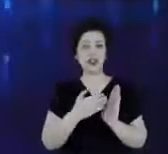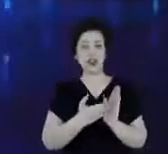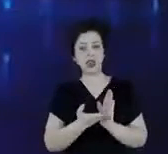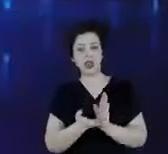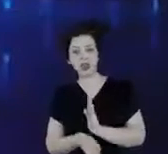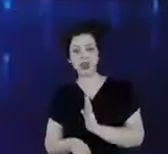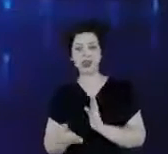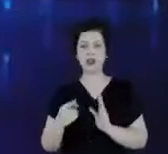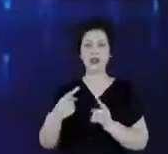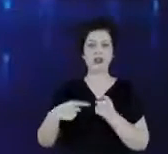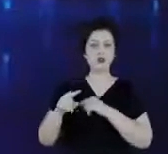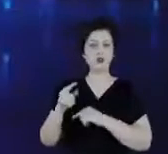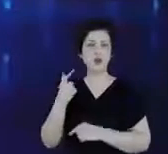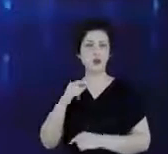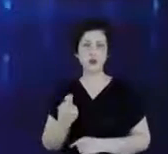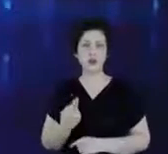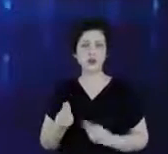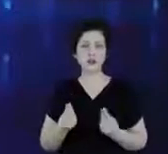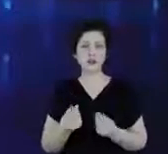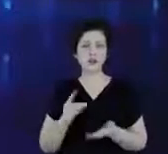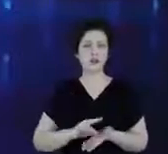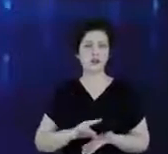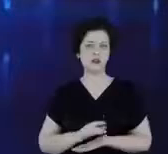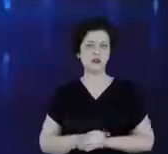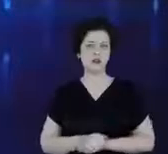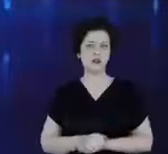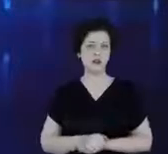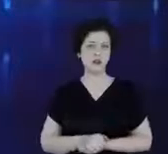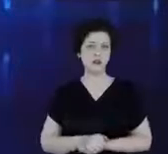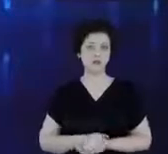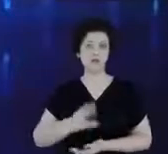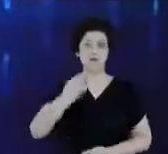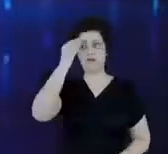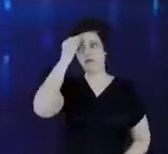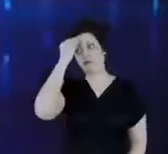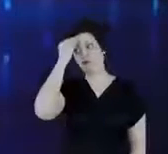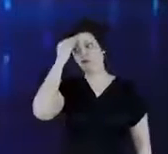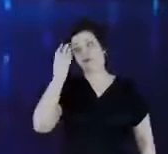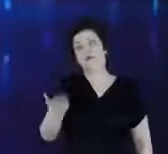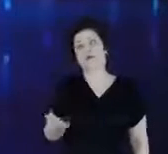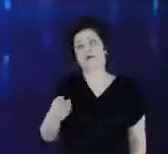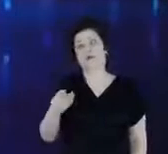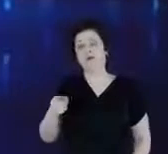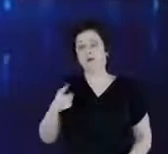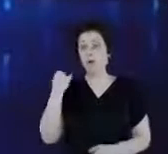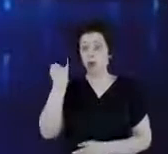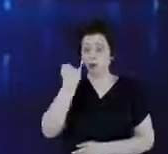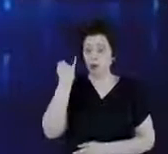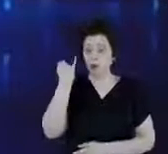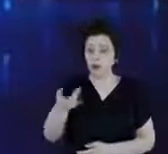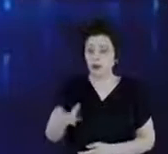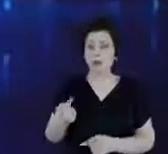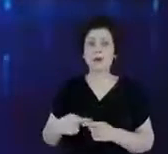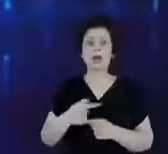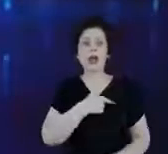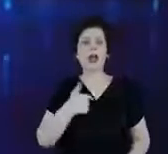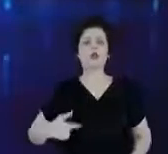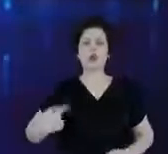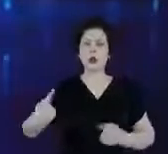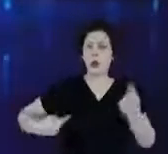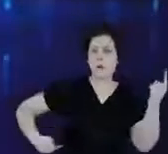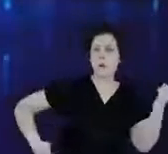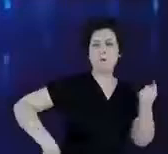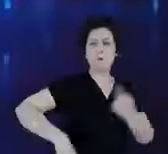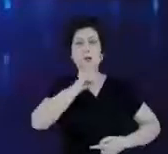sucesso a gente vai conseguir executar E aí eu fiquei com aquilo na cabeça falei olha isso aqui é fundamental Porque que a China deve salto